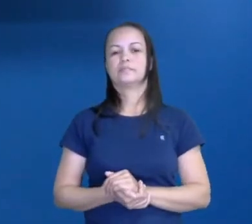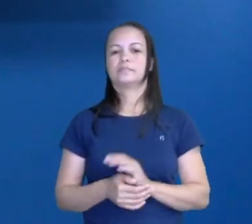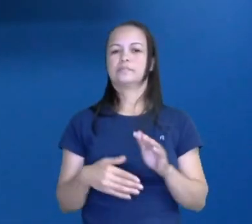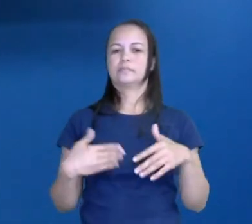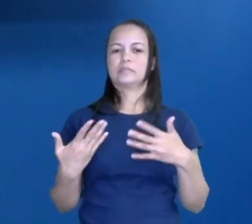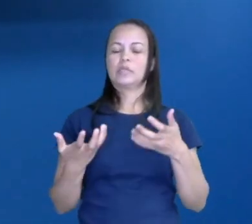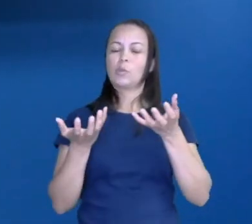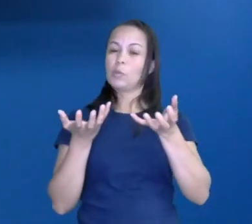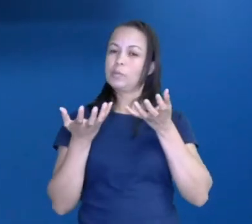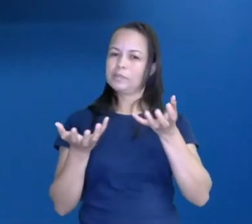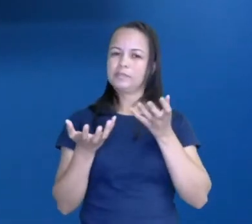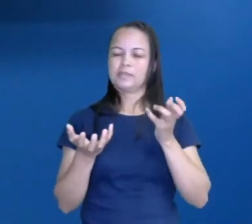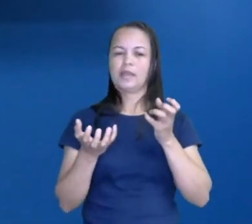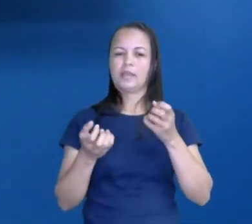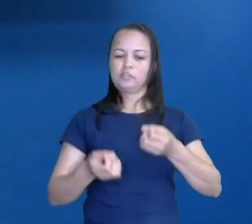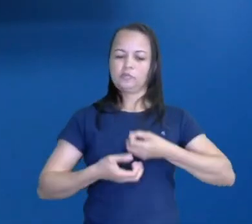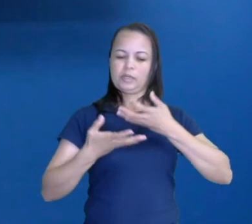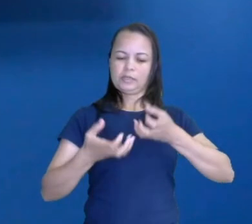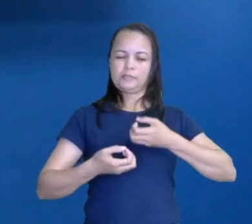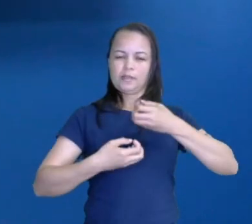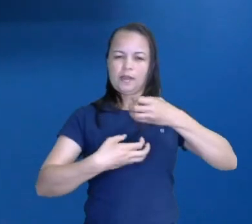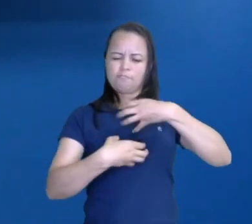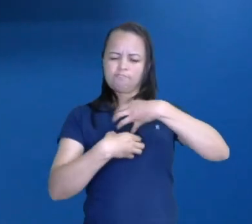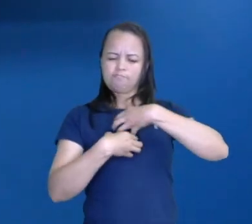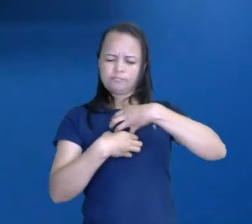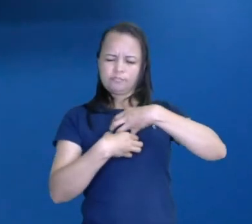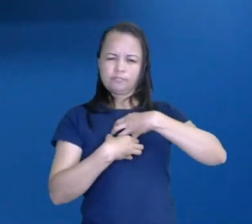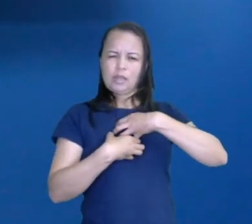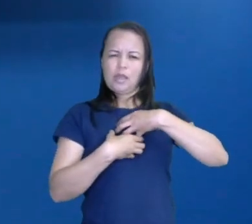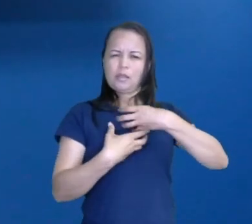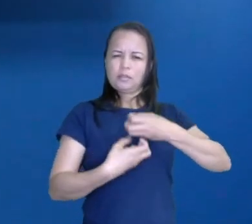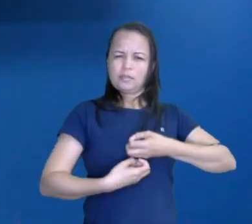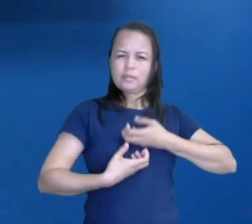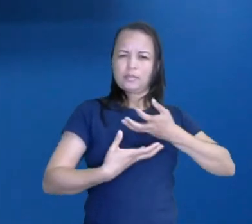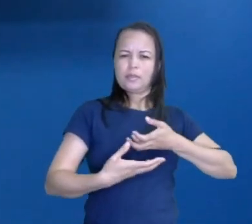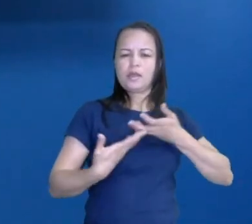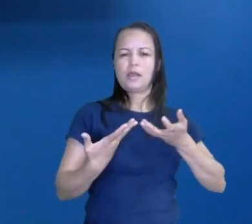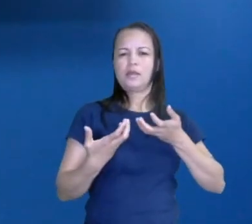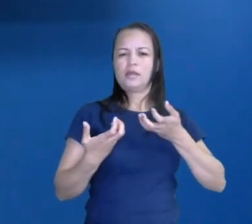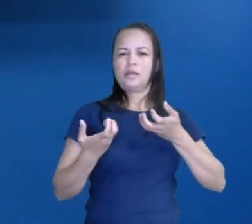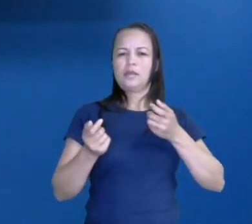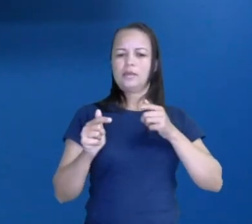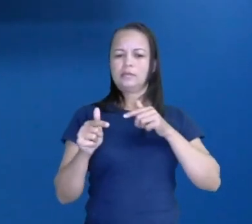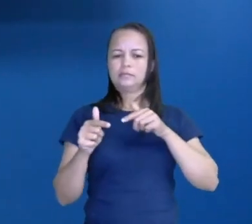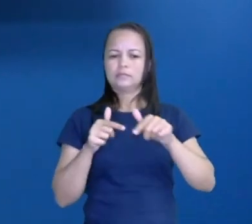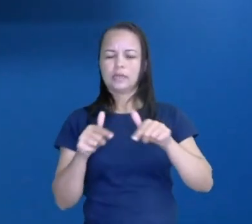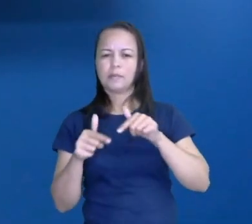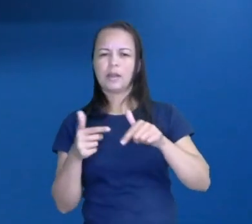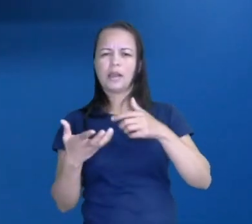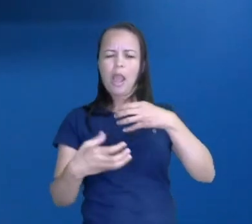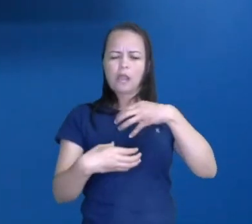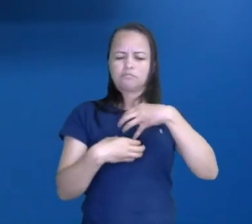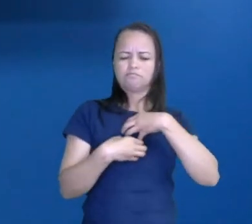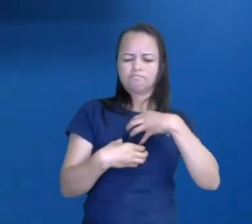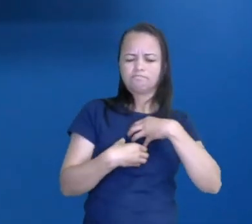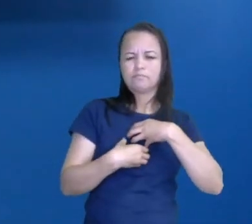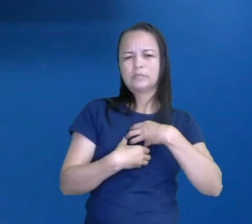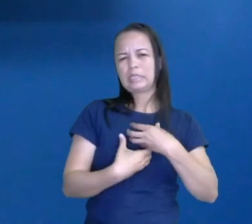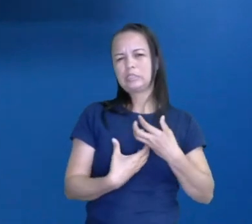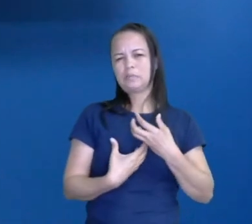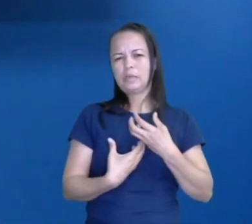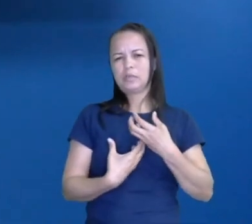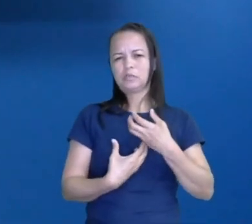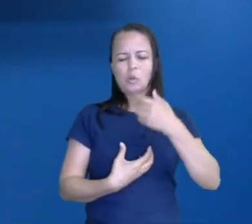seja, quando eu quiser expressar sentimentos, deixar claro, objetivo, trabalhar com o sentimento